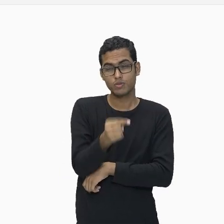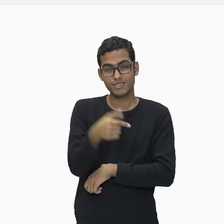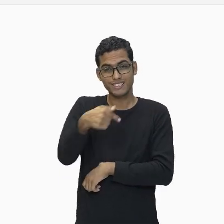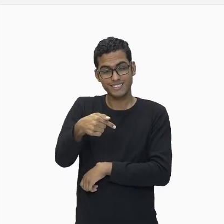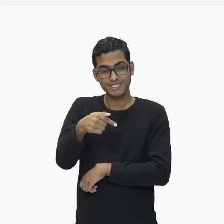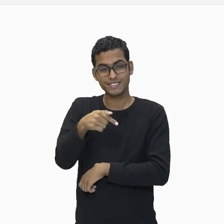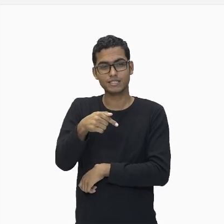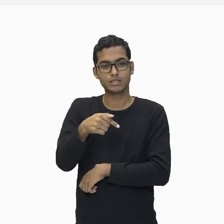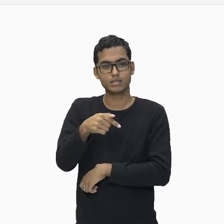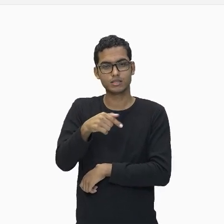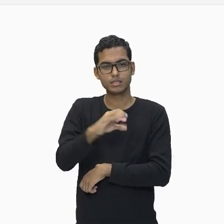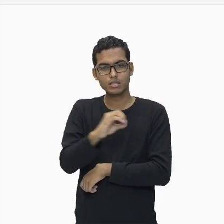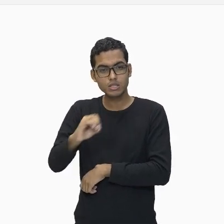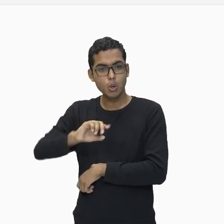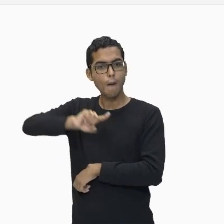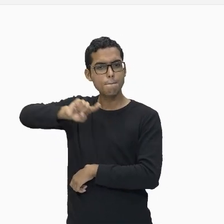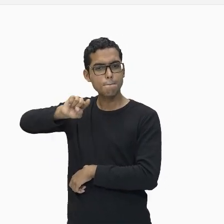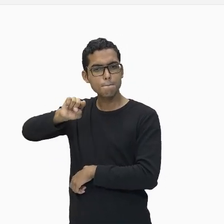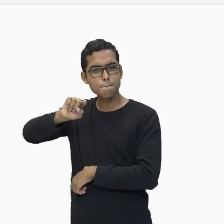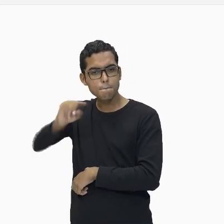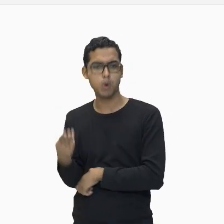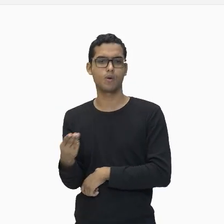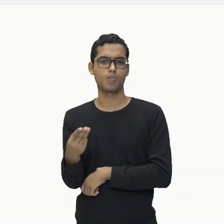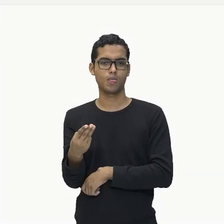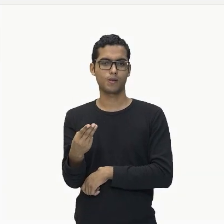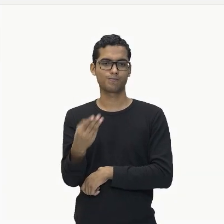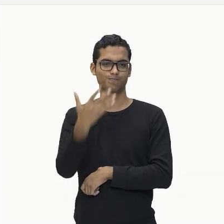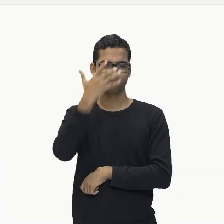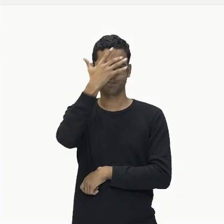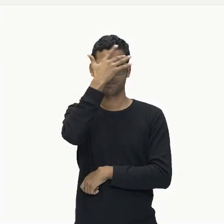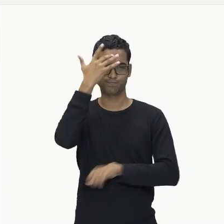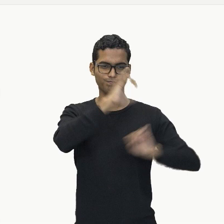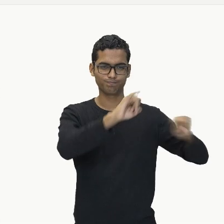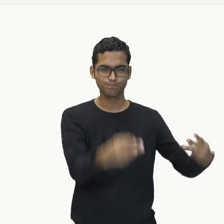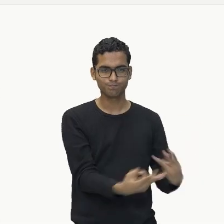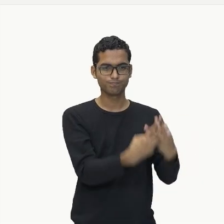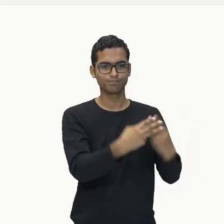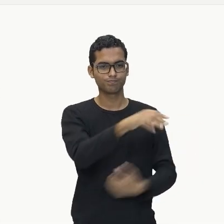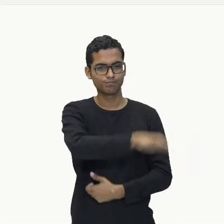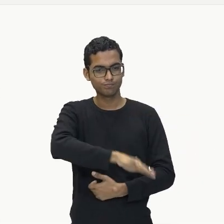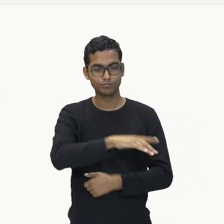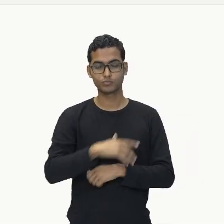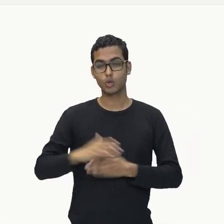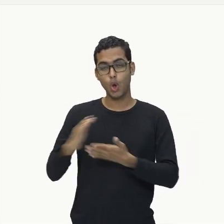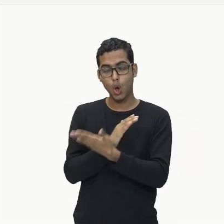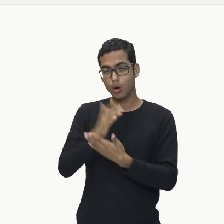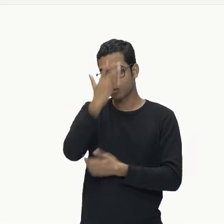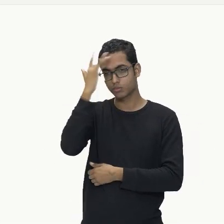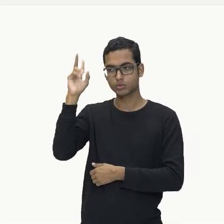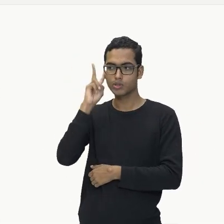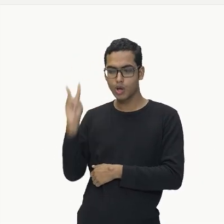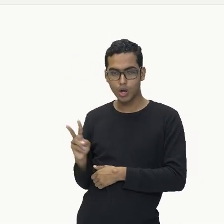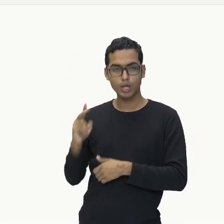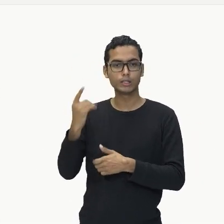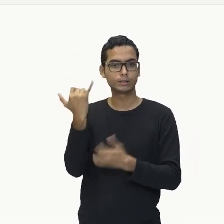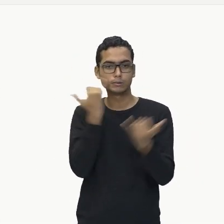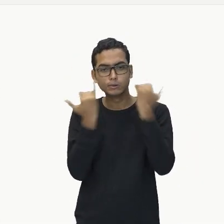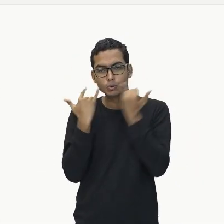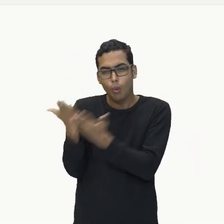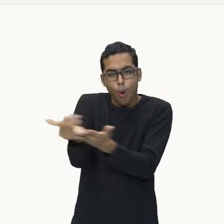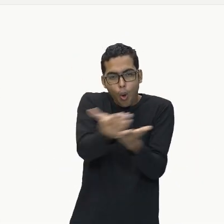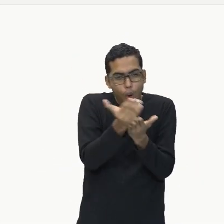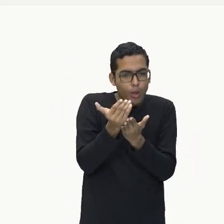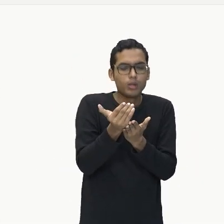de concentração. Galera, prestem atenção nessa data. Alguns historiadores variam para mais. Alguns dados